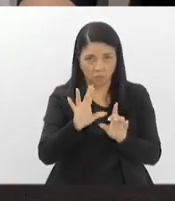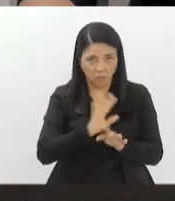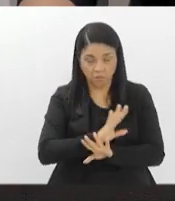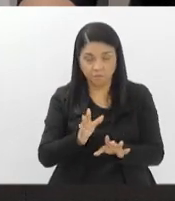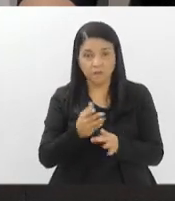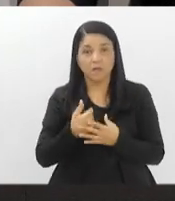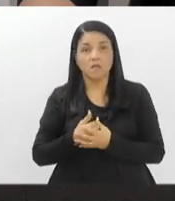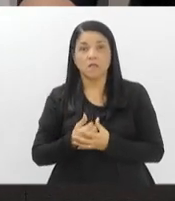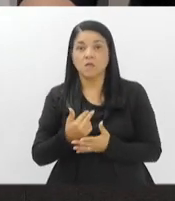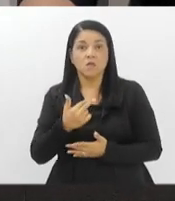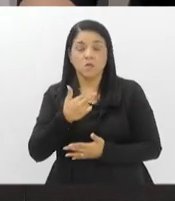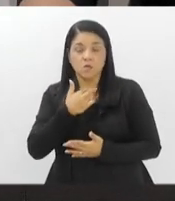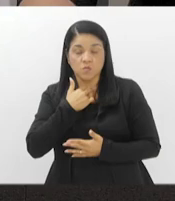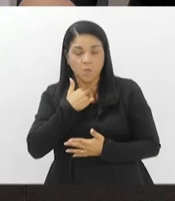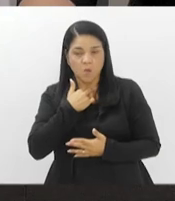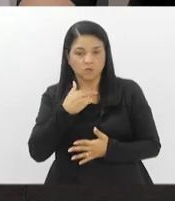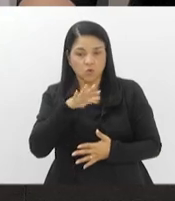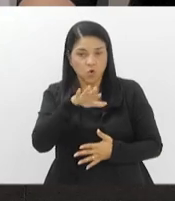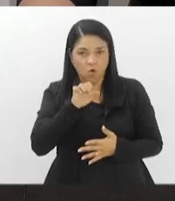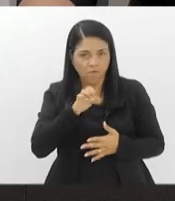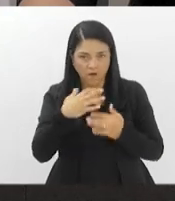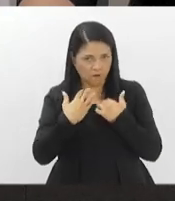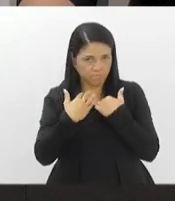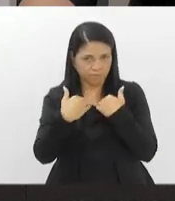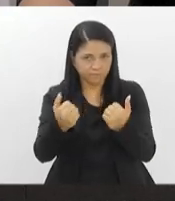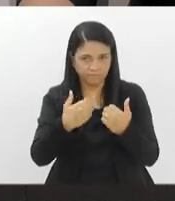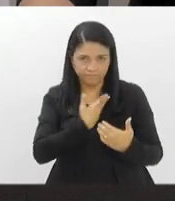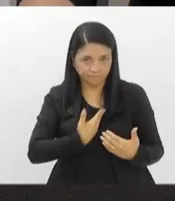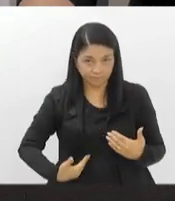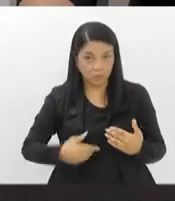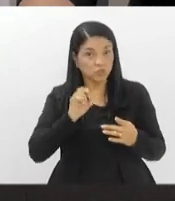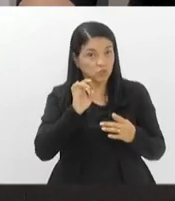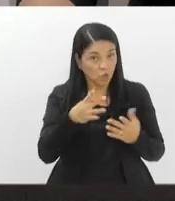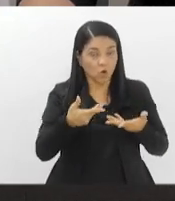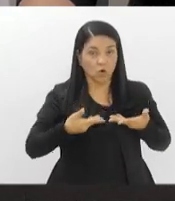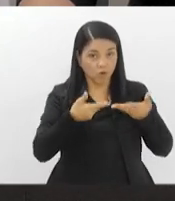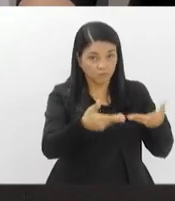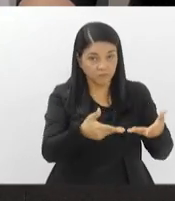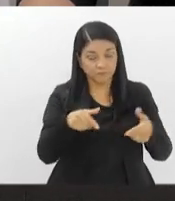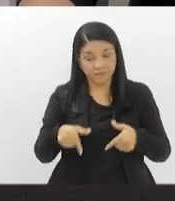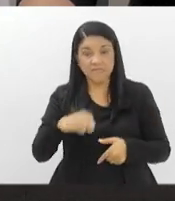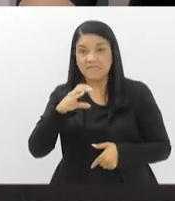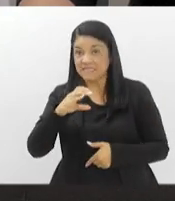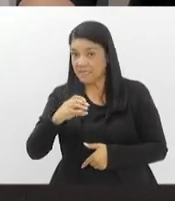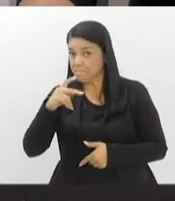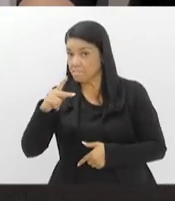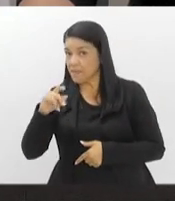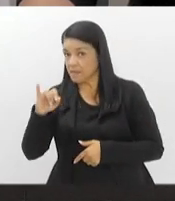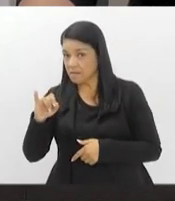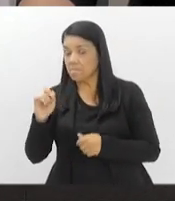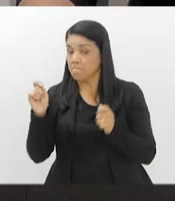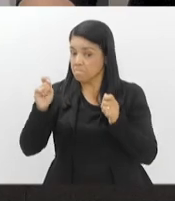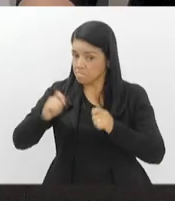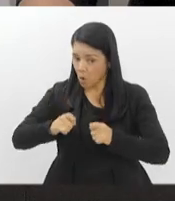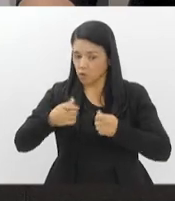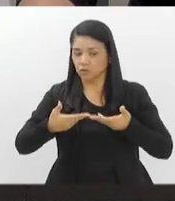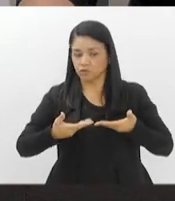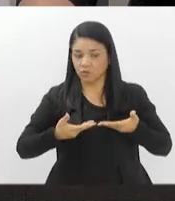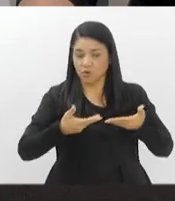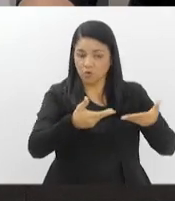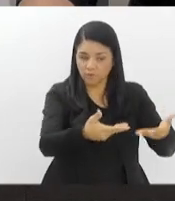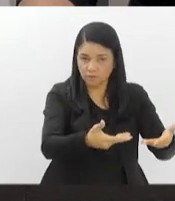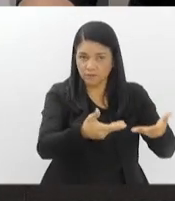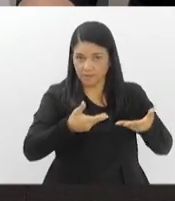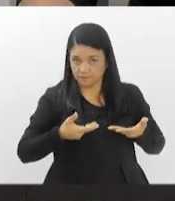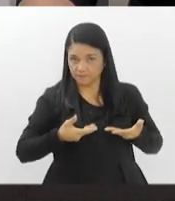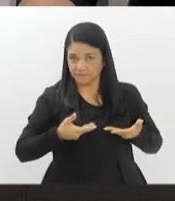posso fazer convocação em audiência pública só posso fazer convite a CPI é o único ambiente em que você pode então convidar E